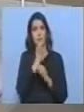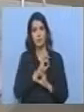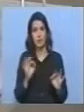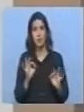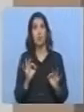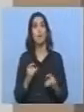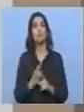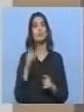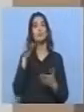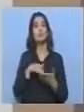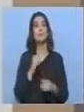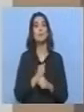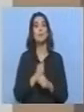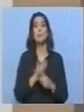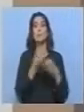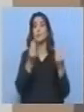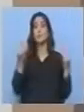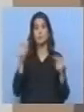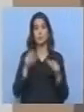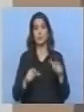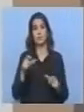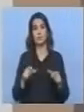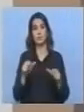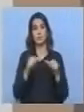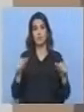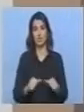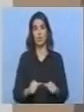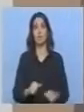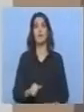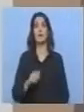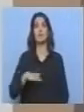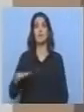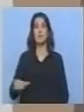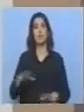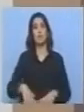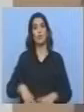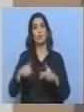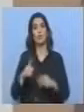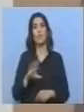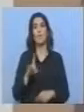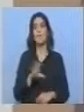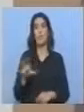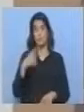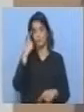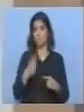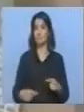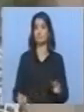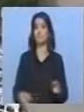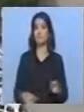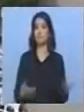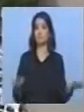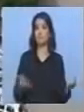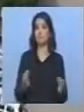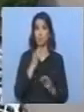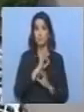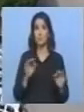o resultado de trabalho de muita gente. O sistema científico evoluiu de uma forma completamente inesperada. Se há 30